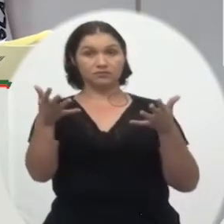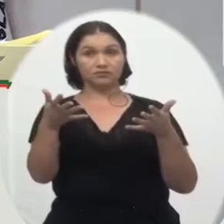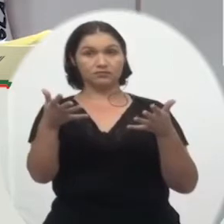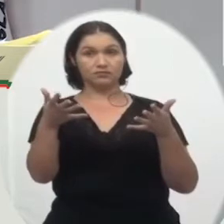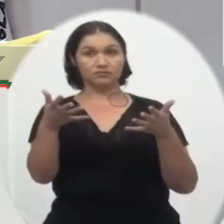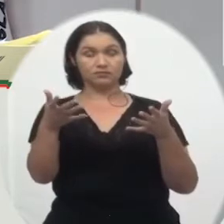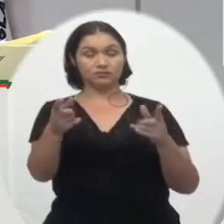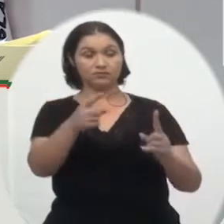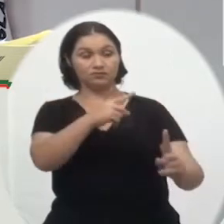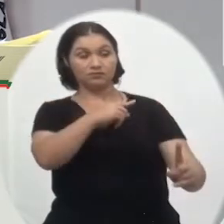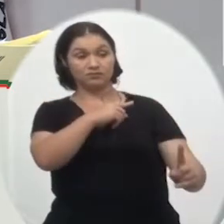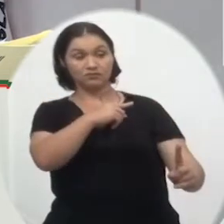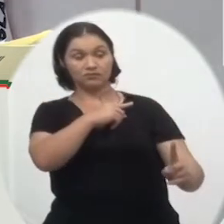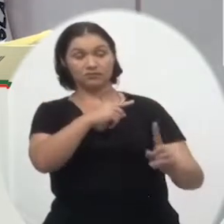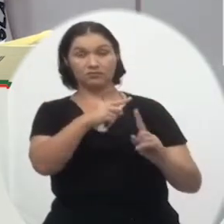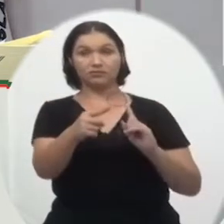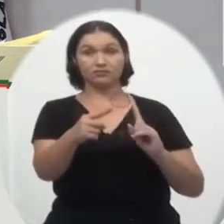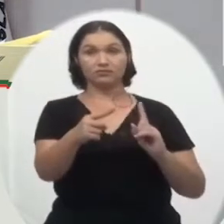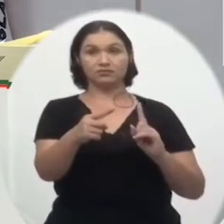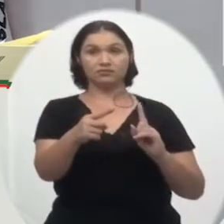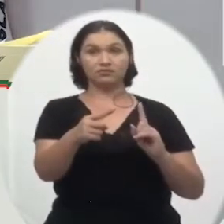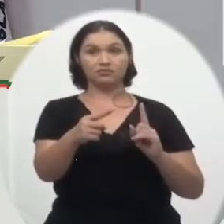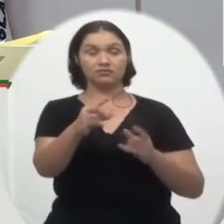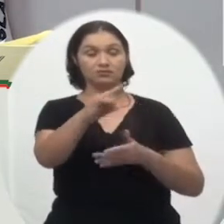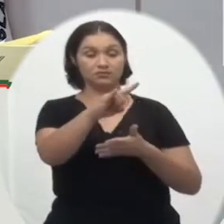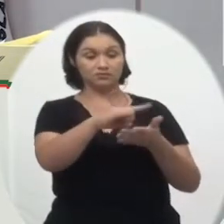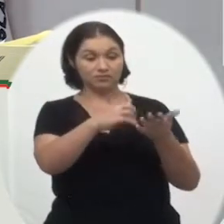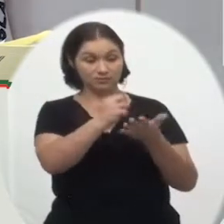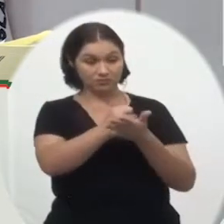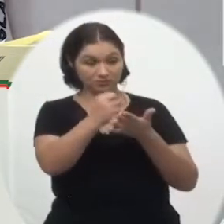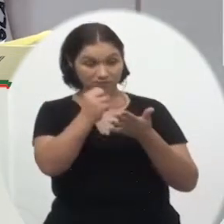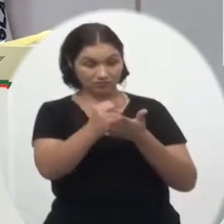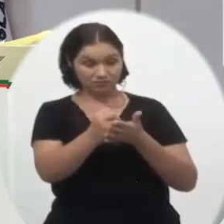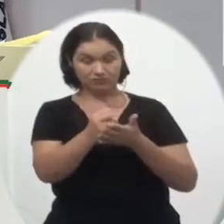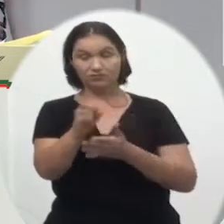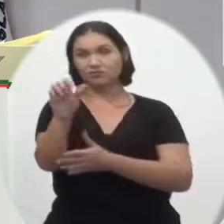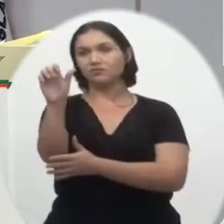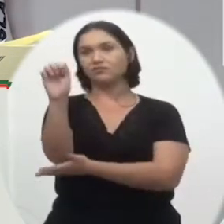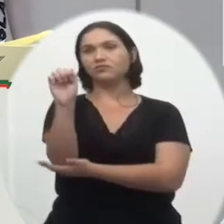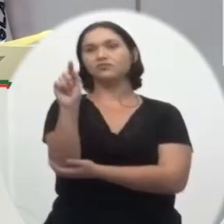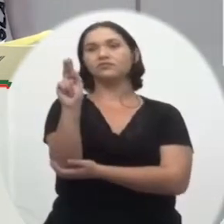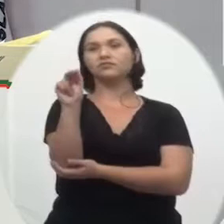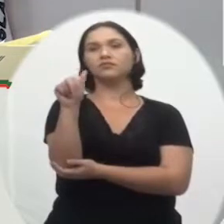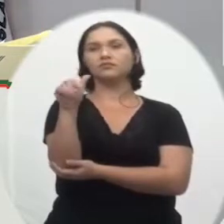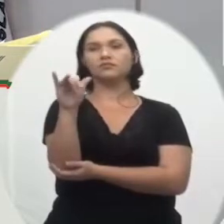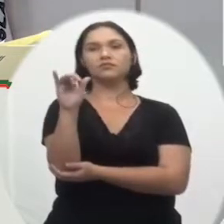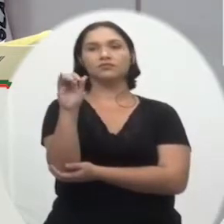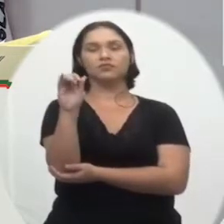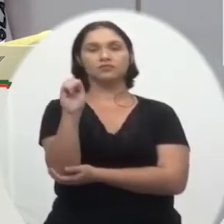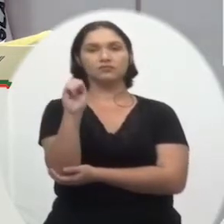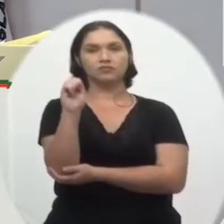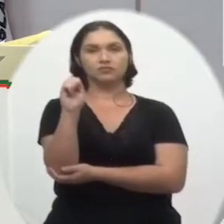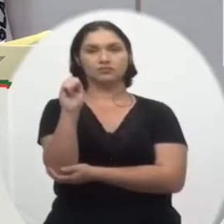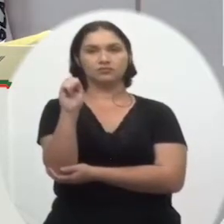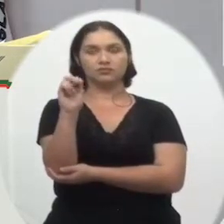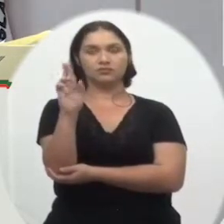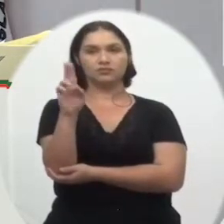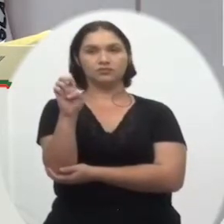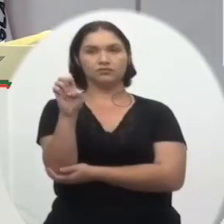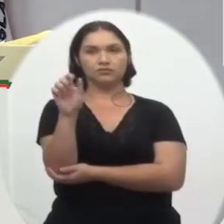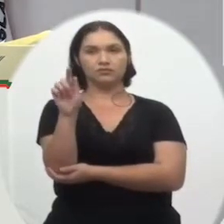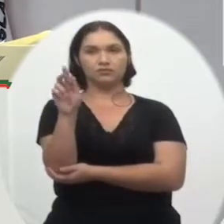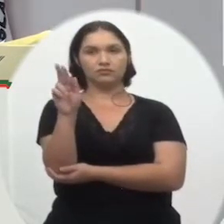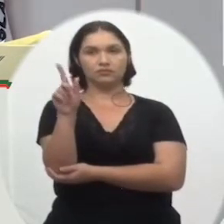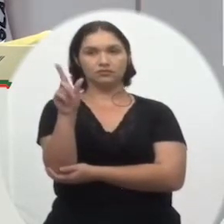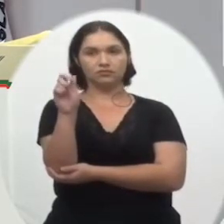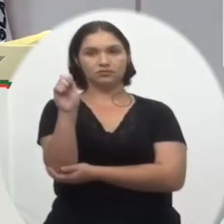convênio com a agência reguladora, que, por sinal, sempre, durante todo o período, prestou um péssimo serviço para a